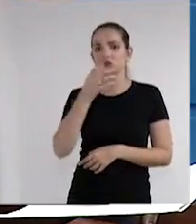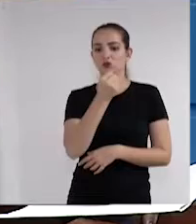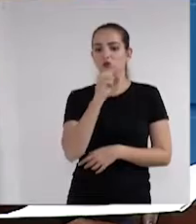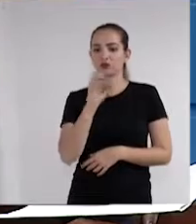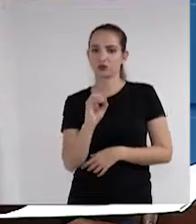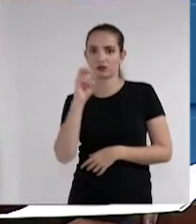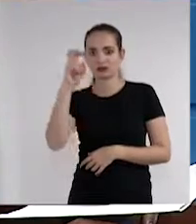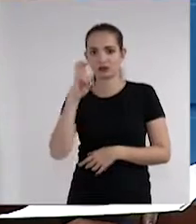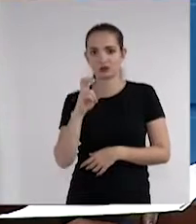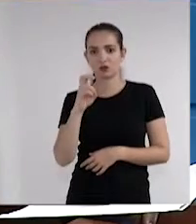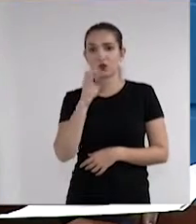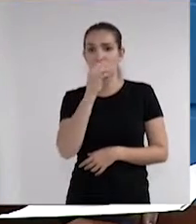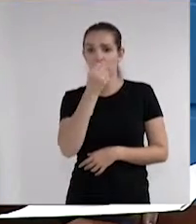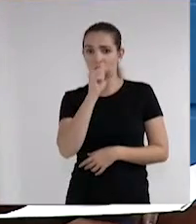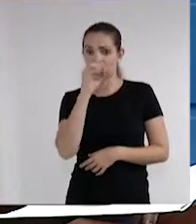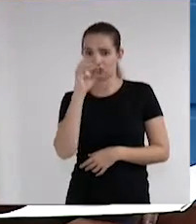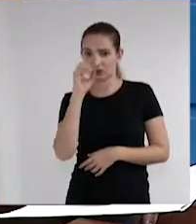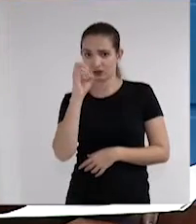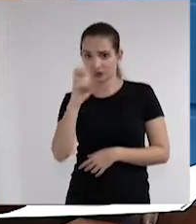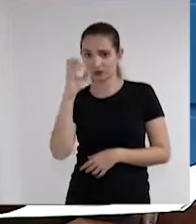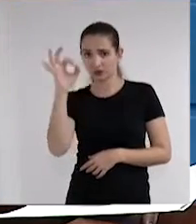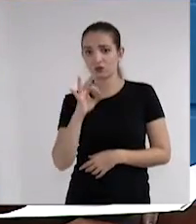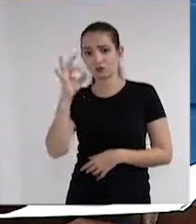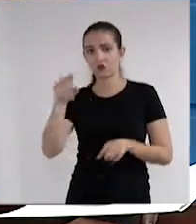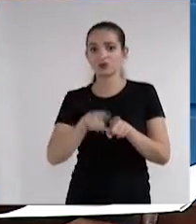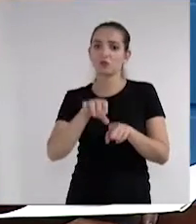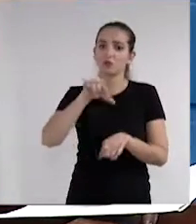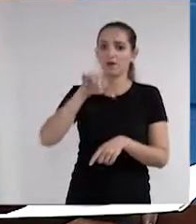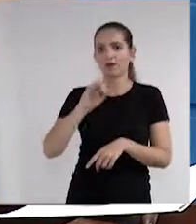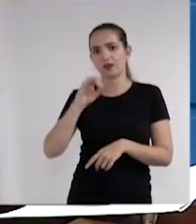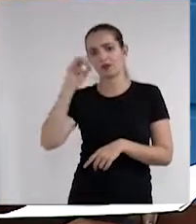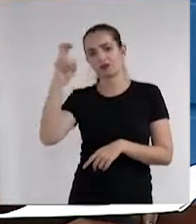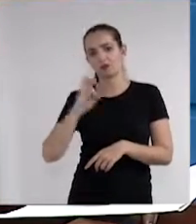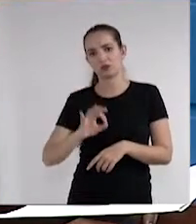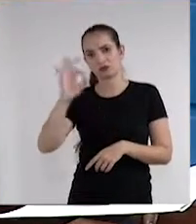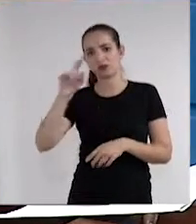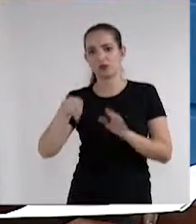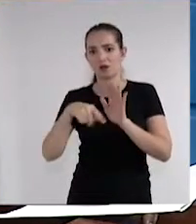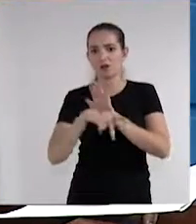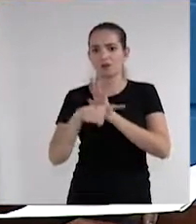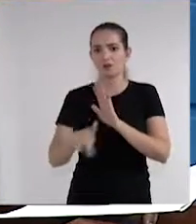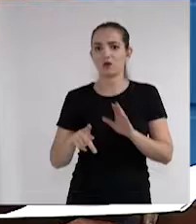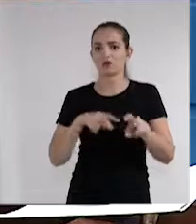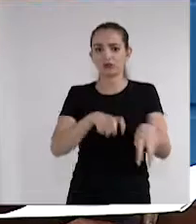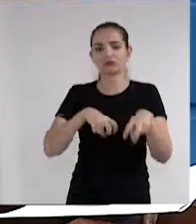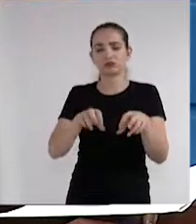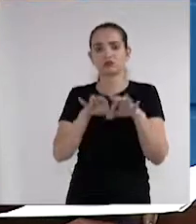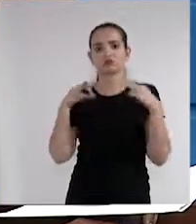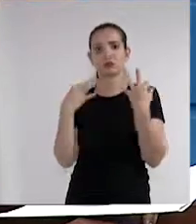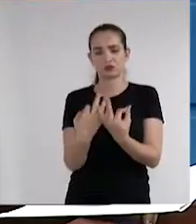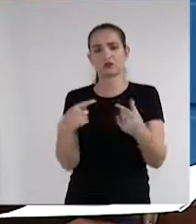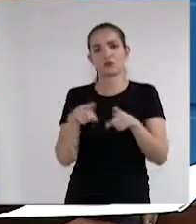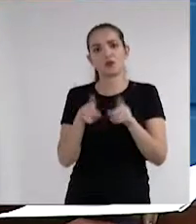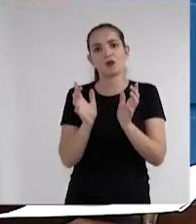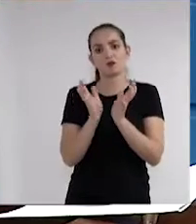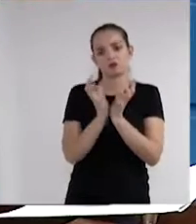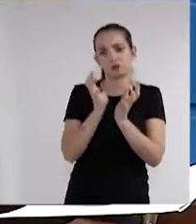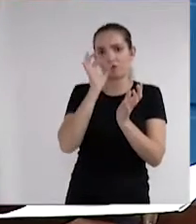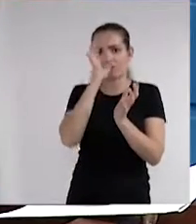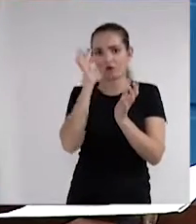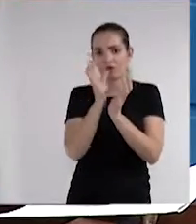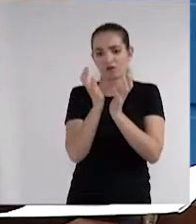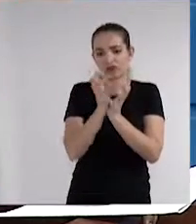quase 90% do leite é produzido pela agricultura familiar. Fora as hortaliças, que aí não precisa nem discutir.